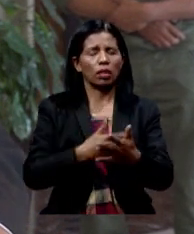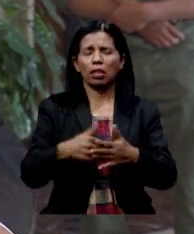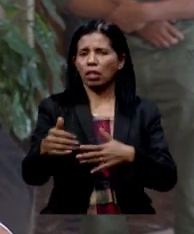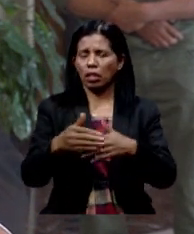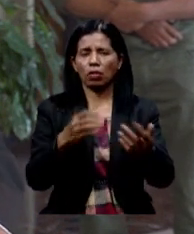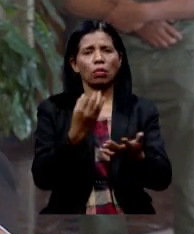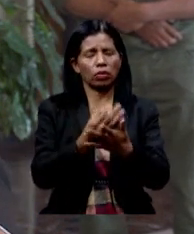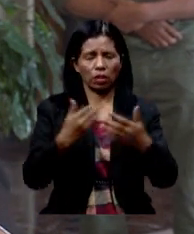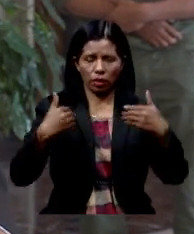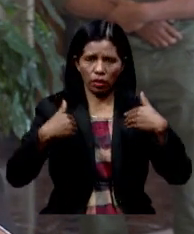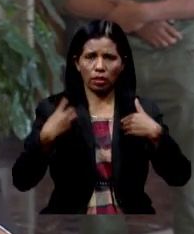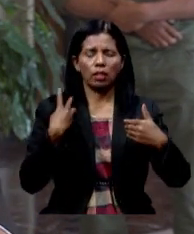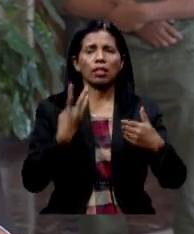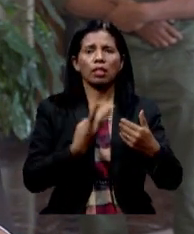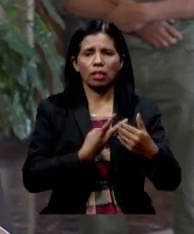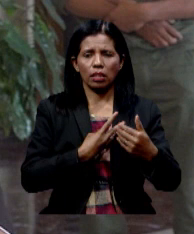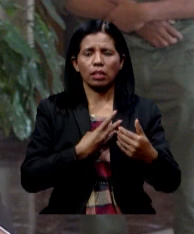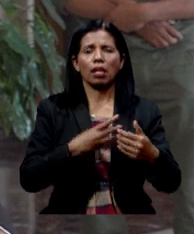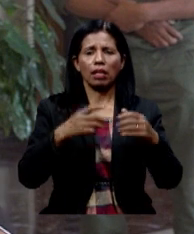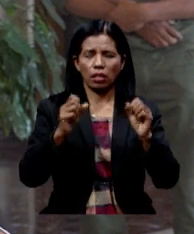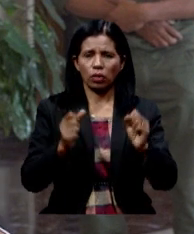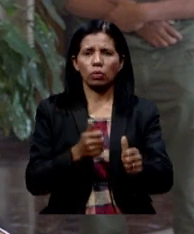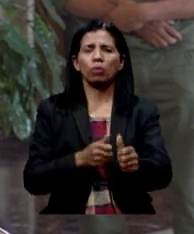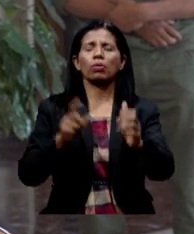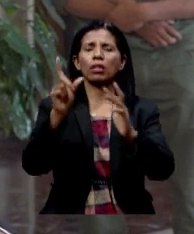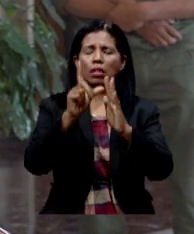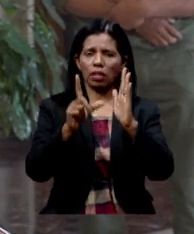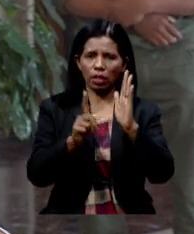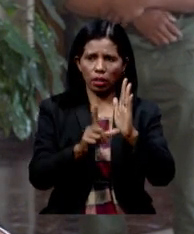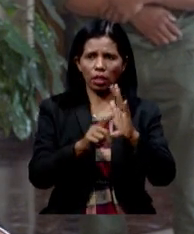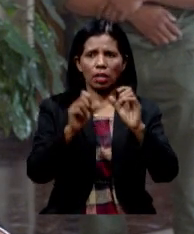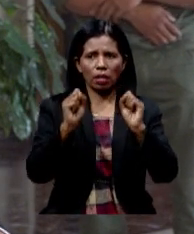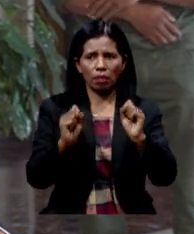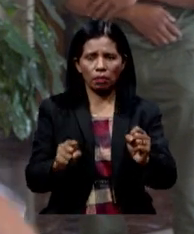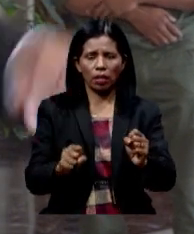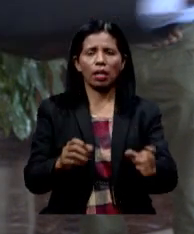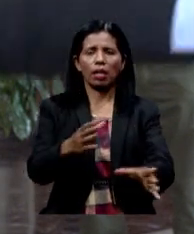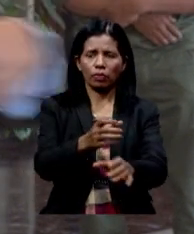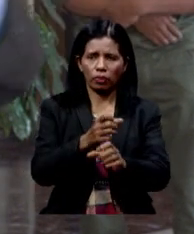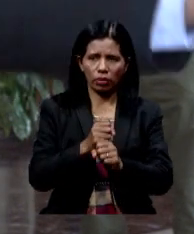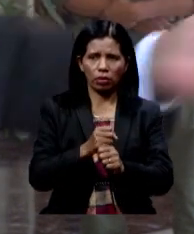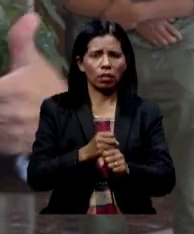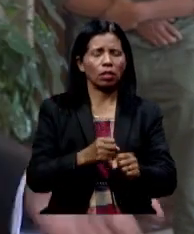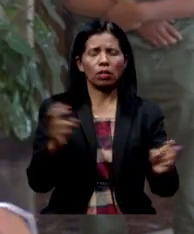teona, e da sai boa de nebe, tu ir lei, tem que ter nebele a sair.